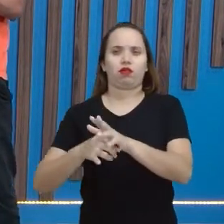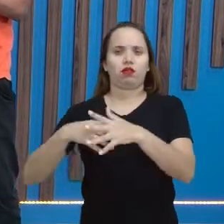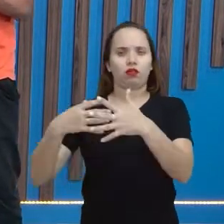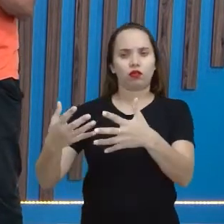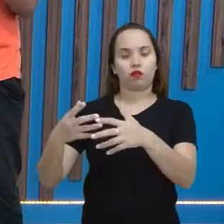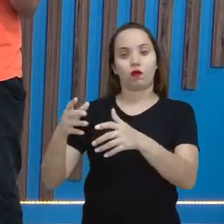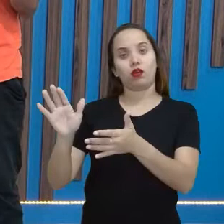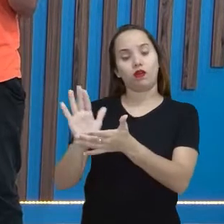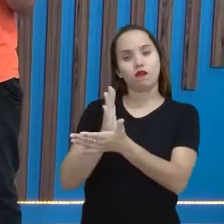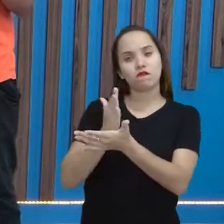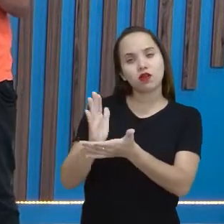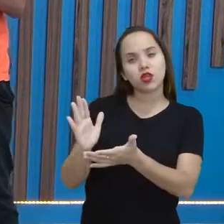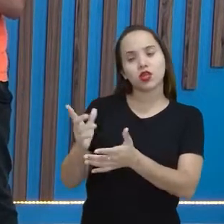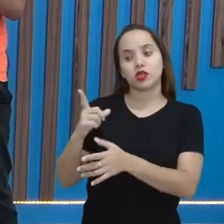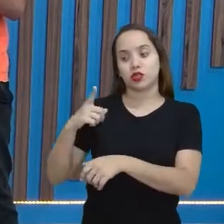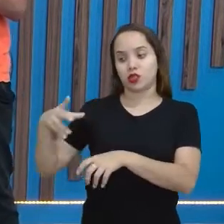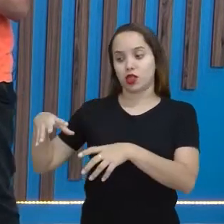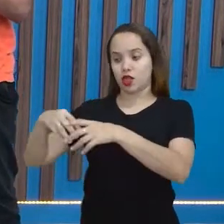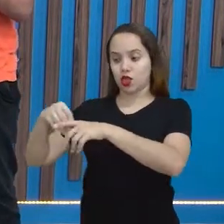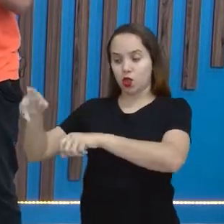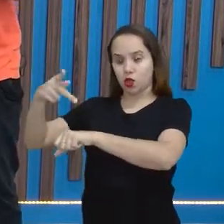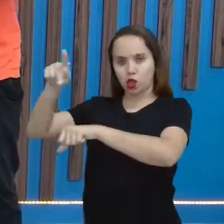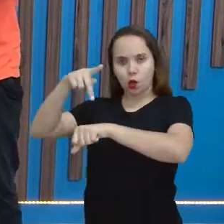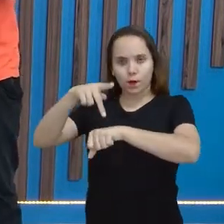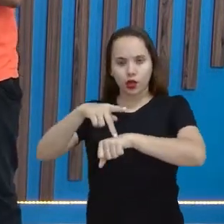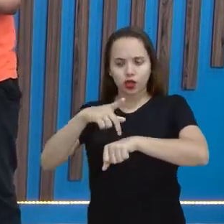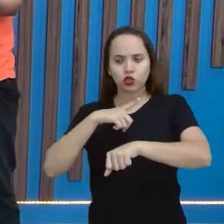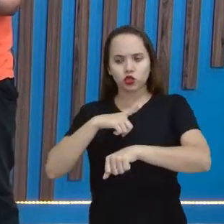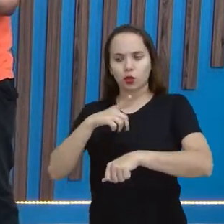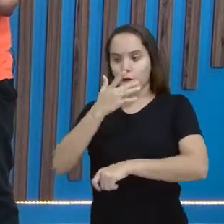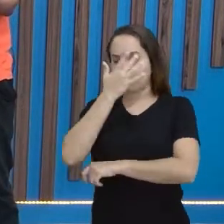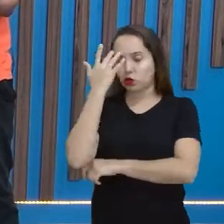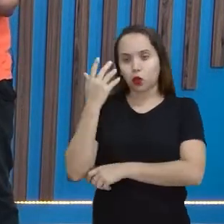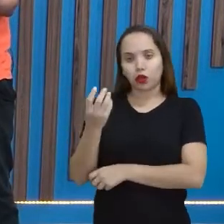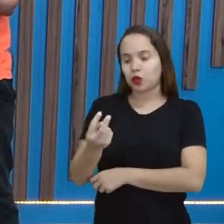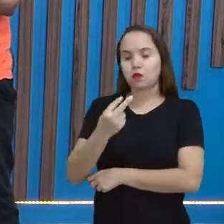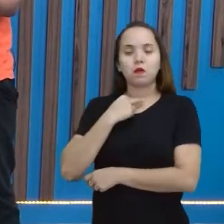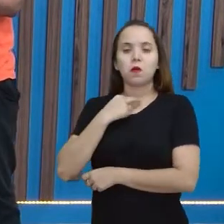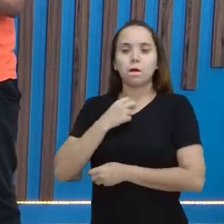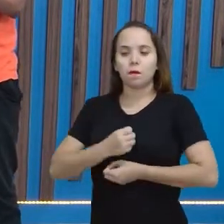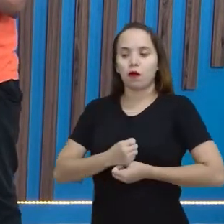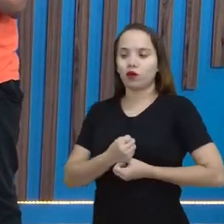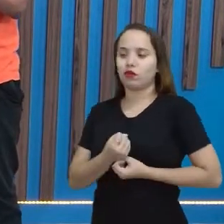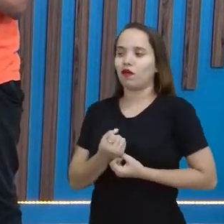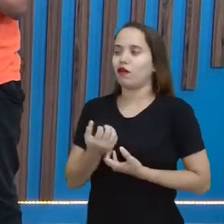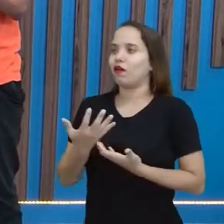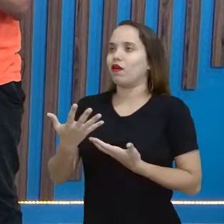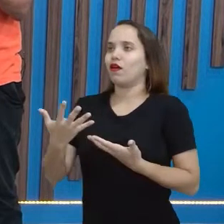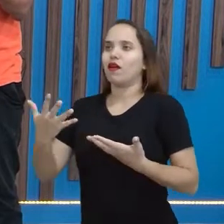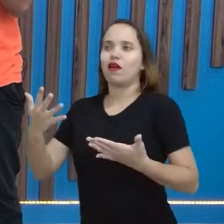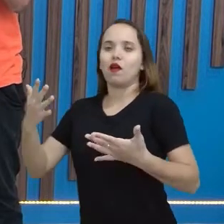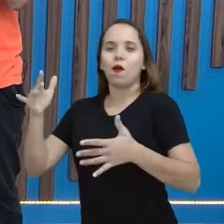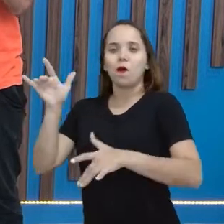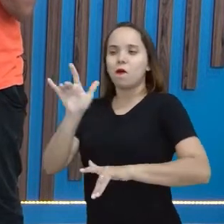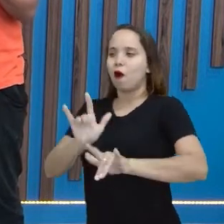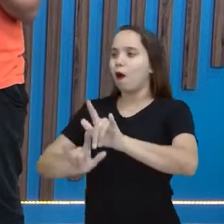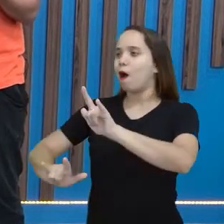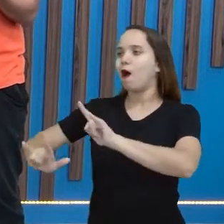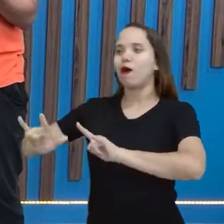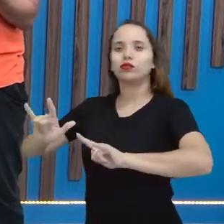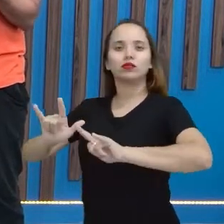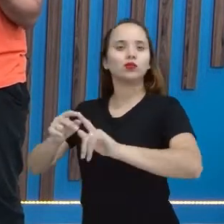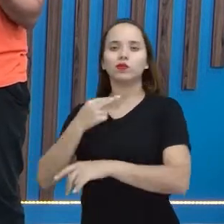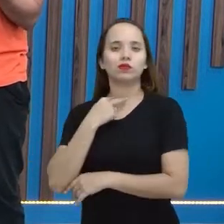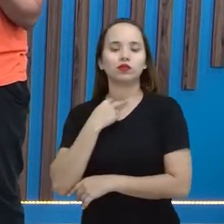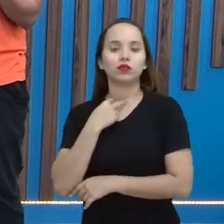a gente vai ter pessoas que não podem expressar amor em público. Tem pessoas que não podem nem se mostrar em